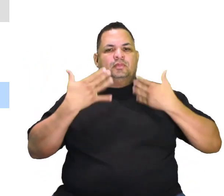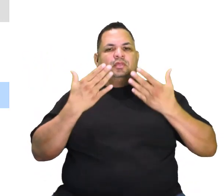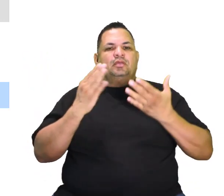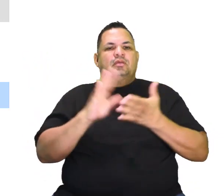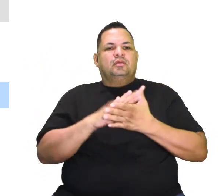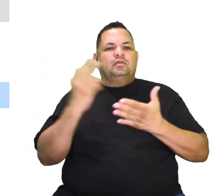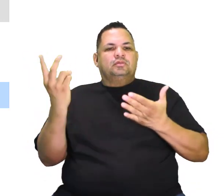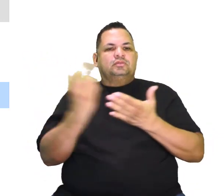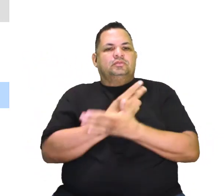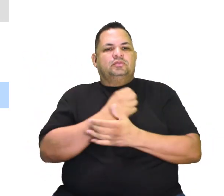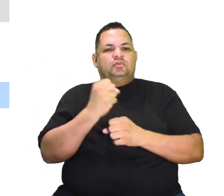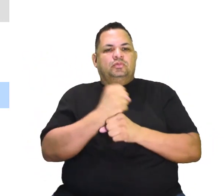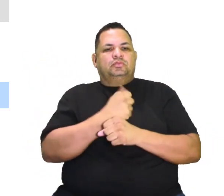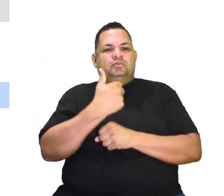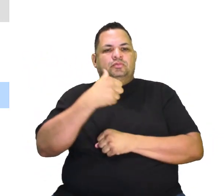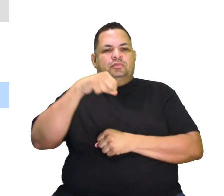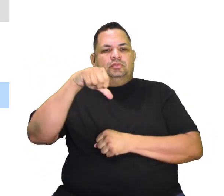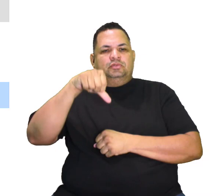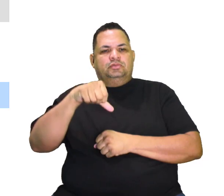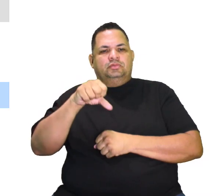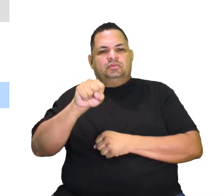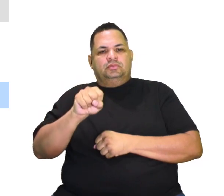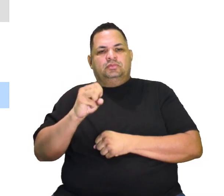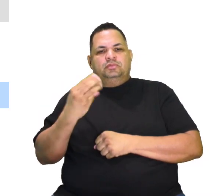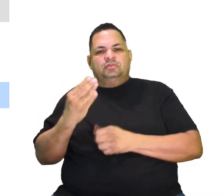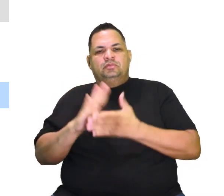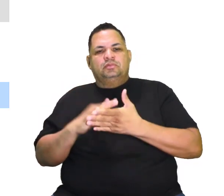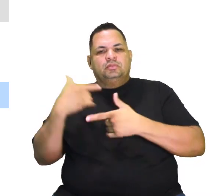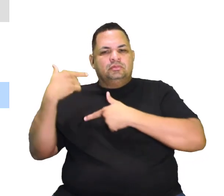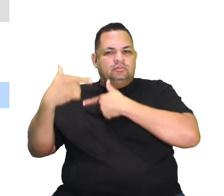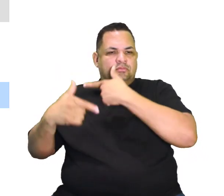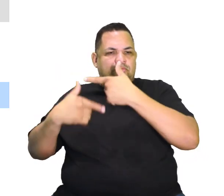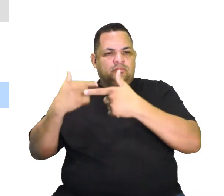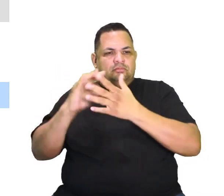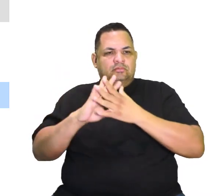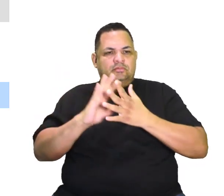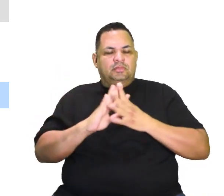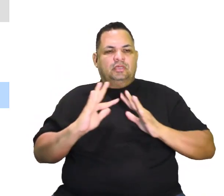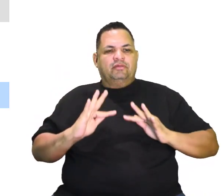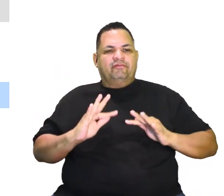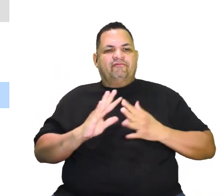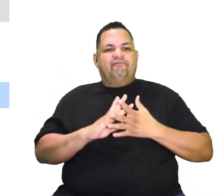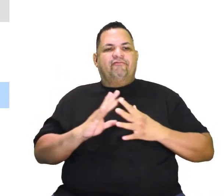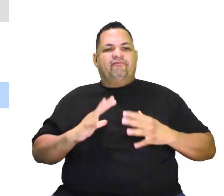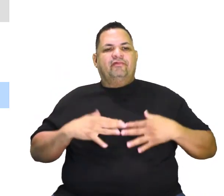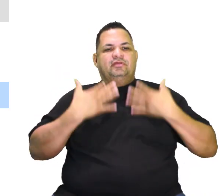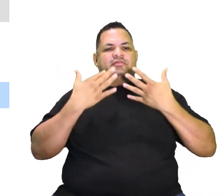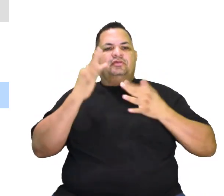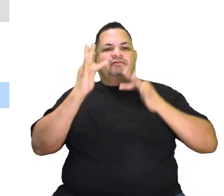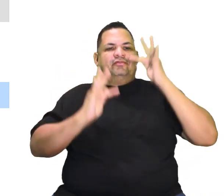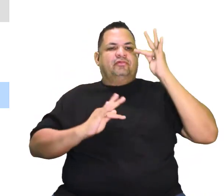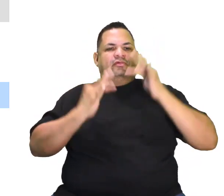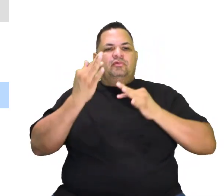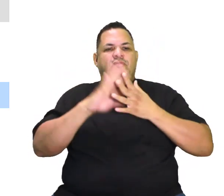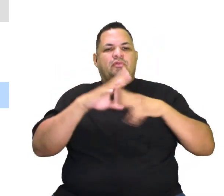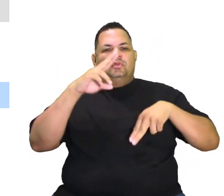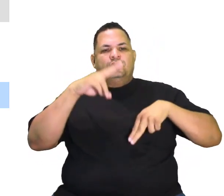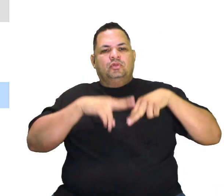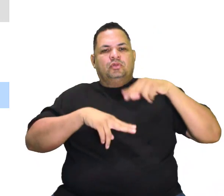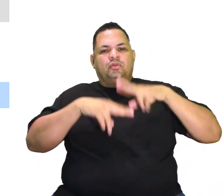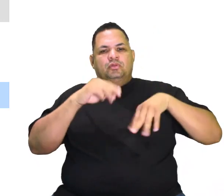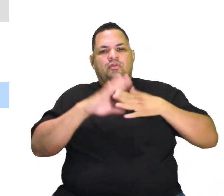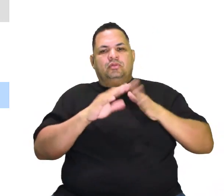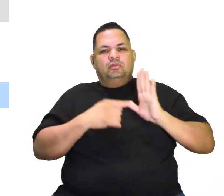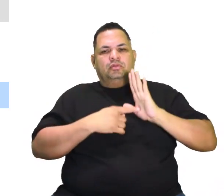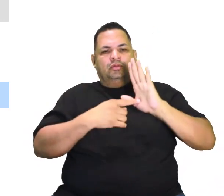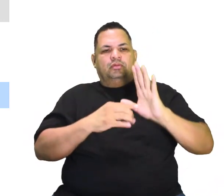em 1983 e até hoje mantém a tradição, né, da festa folclórica junina, com as apresentações das